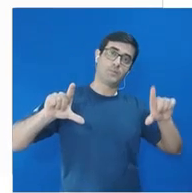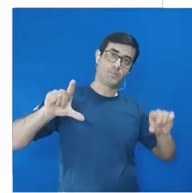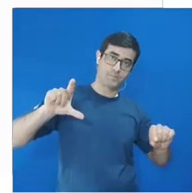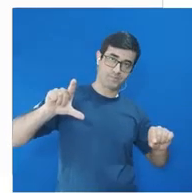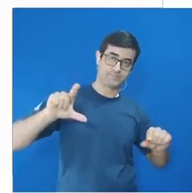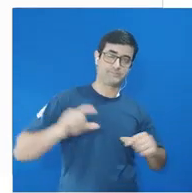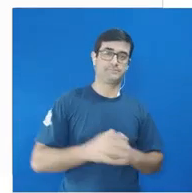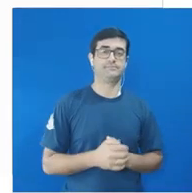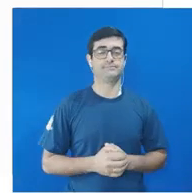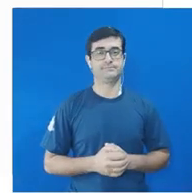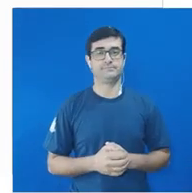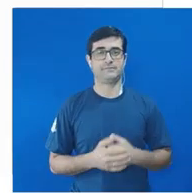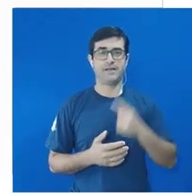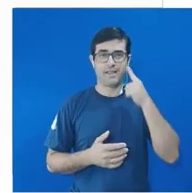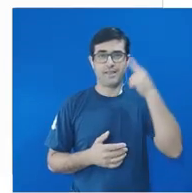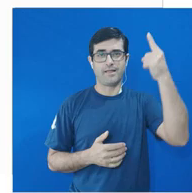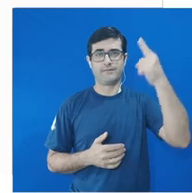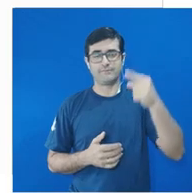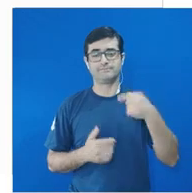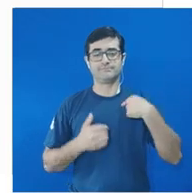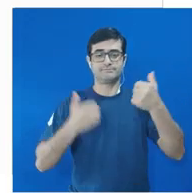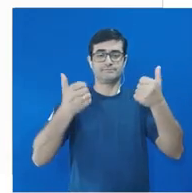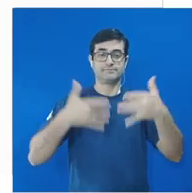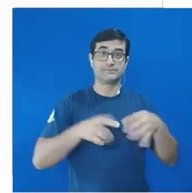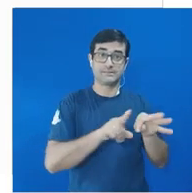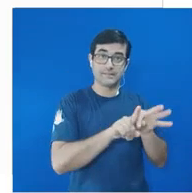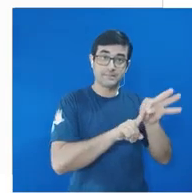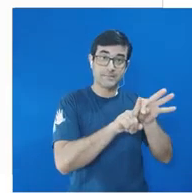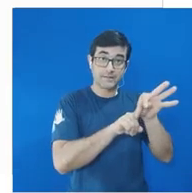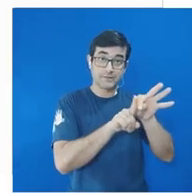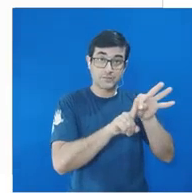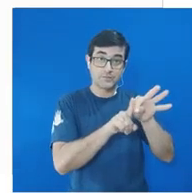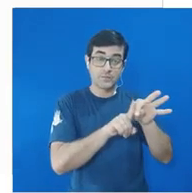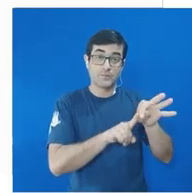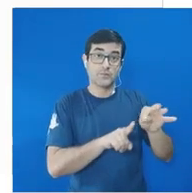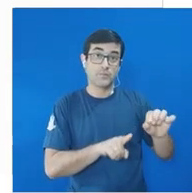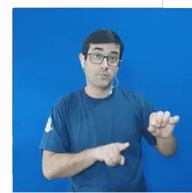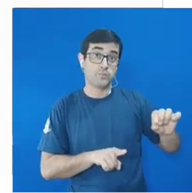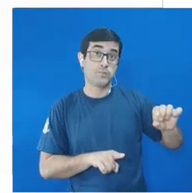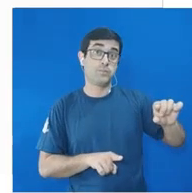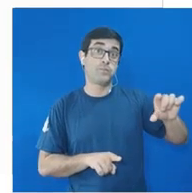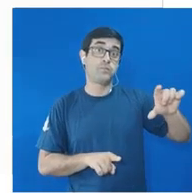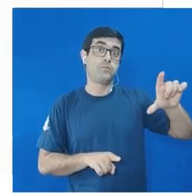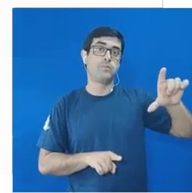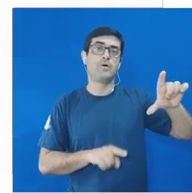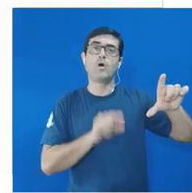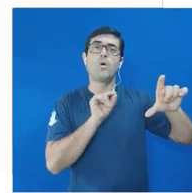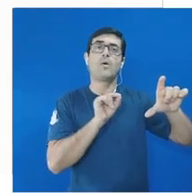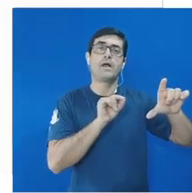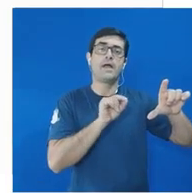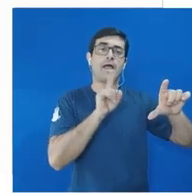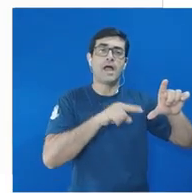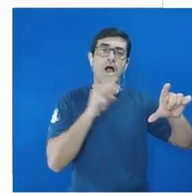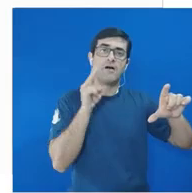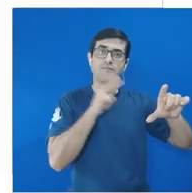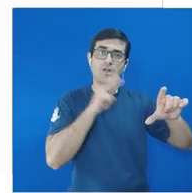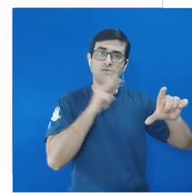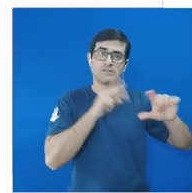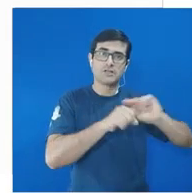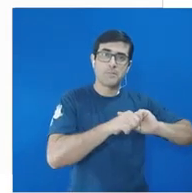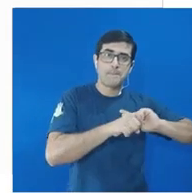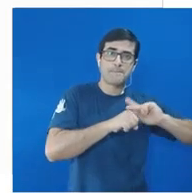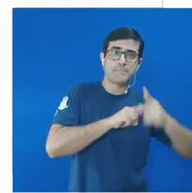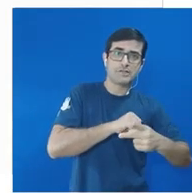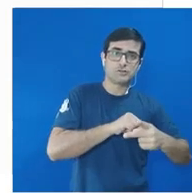para vocês? Quando eu aumento a temperatura, eu aumento a velocidade média das partículas.